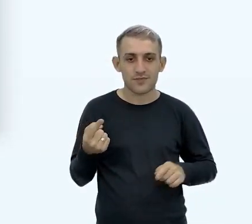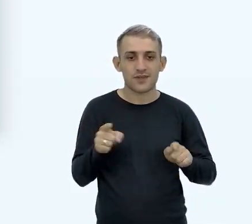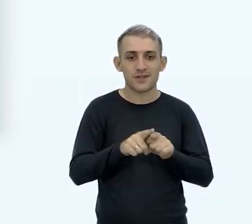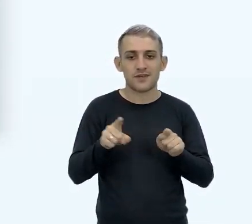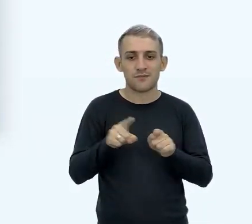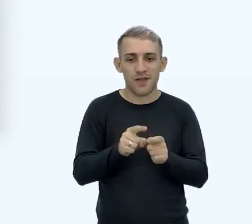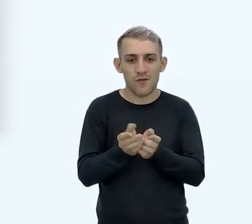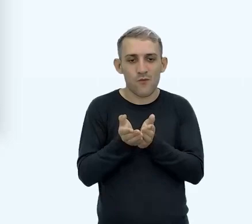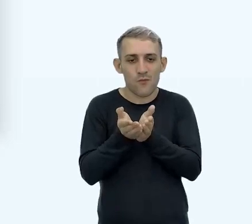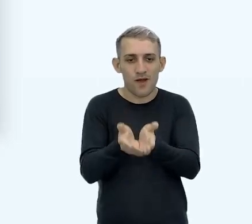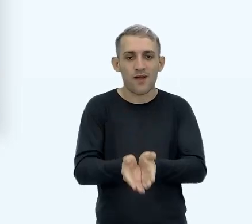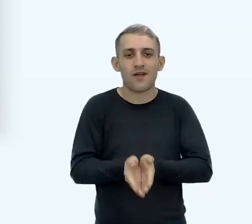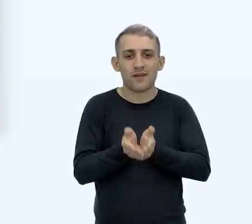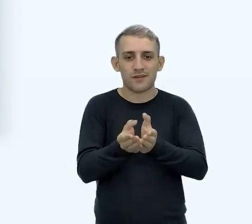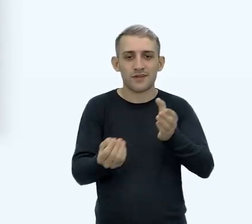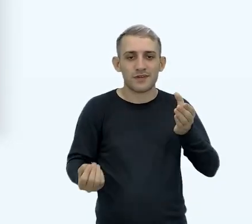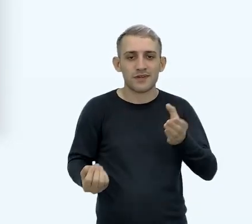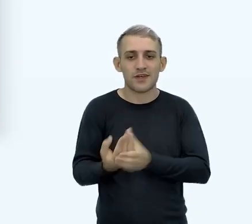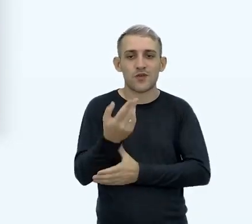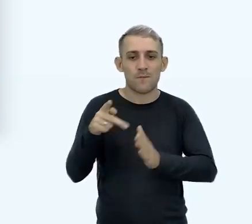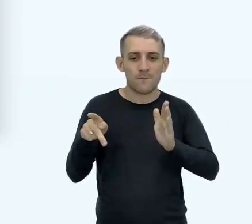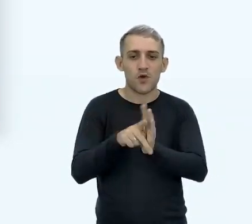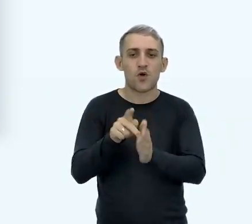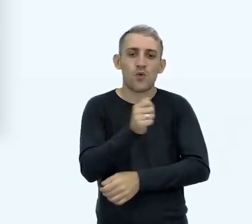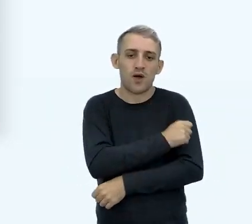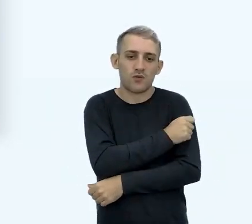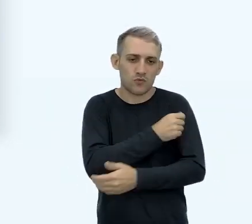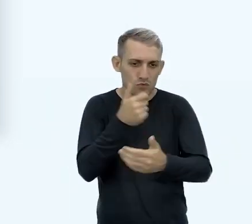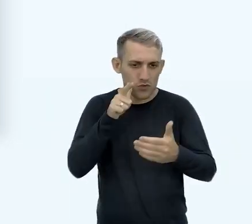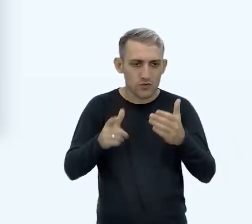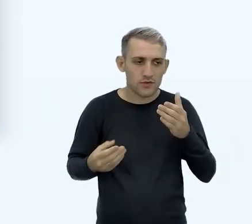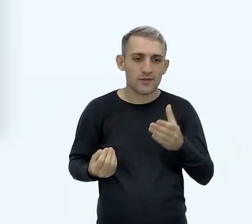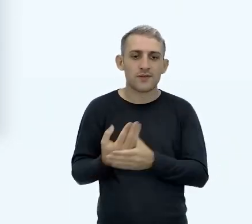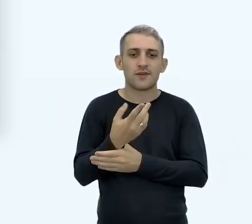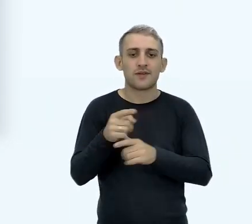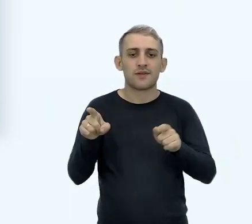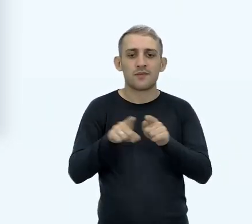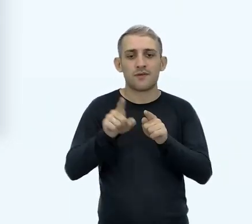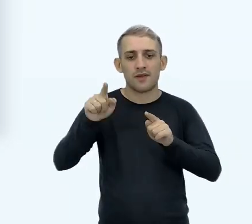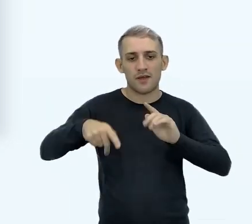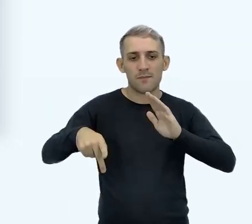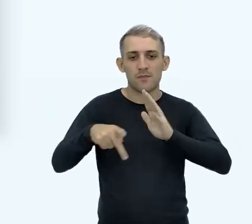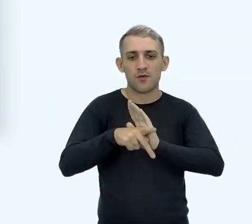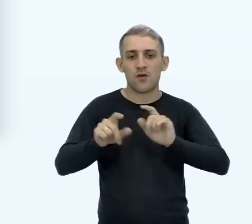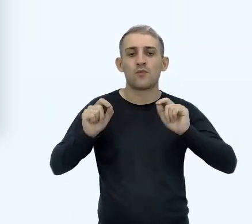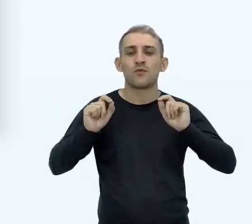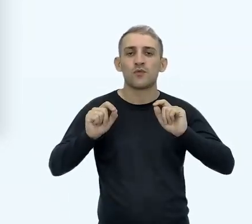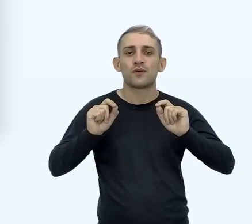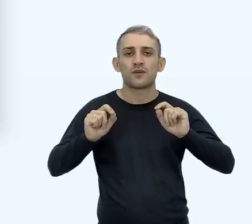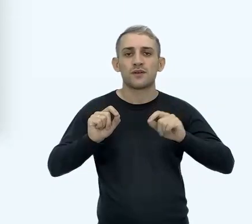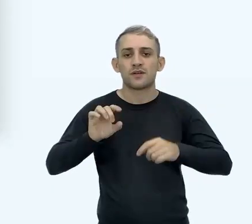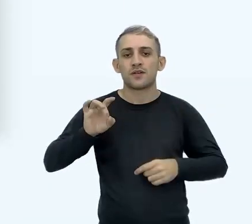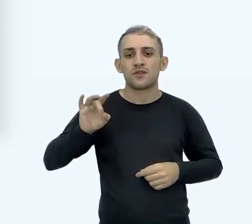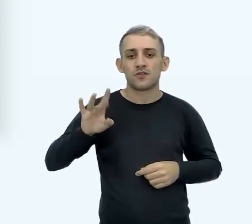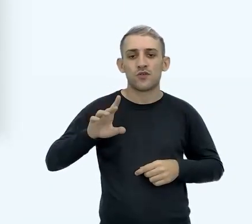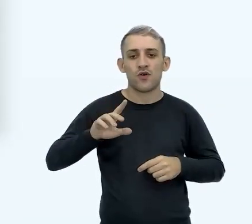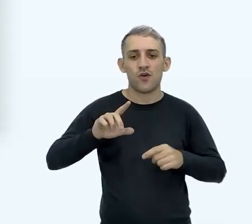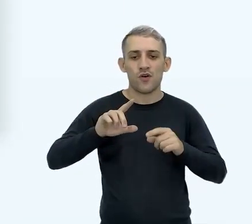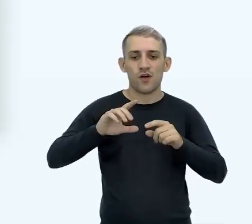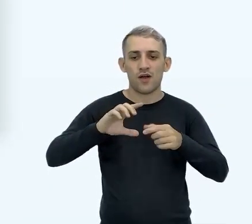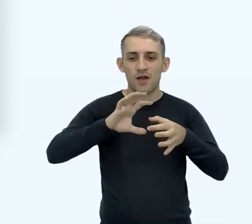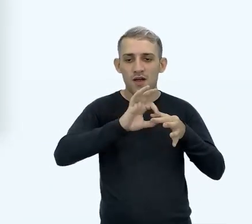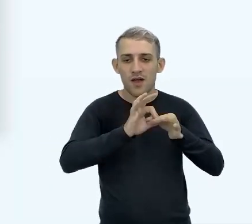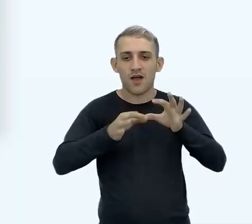que foi criado pelos próprios estudantes e que ele era movido simplesmente a corda, né,